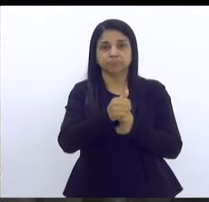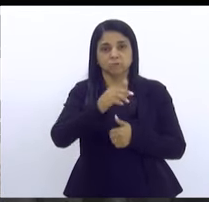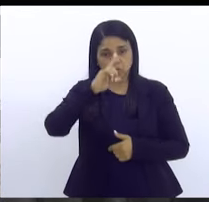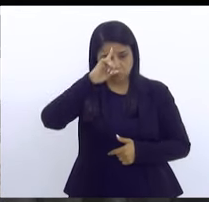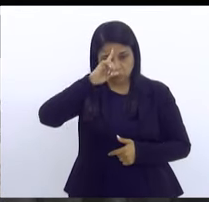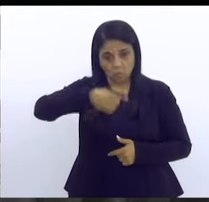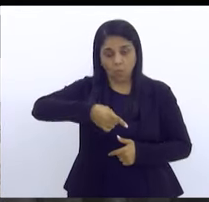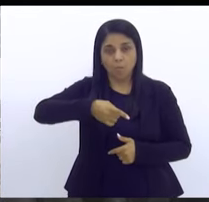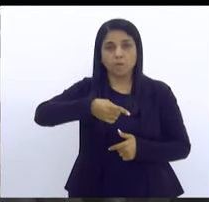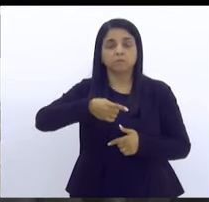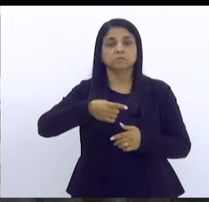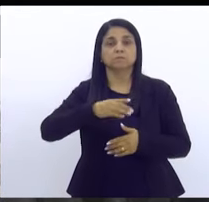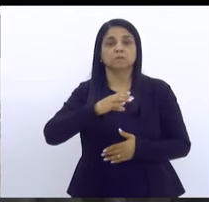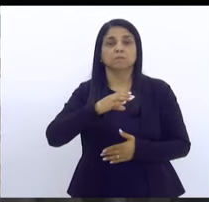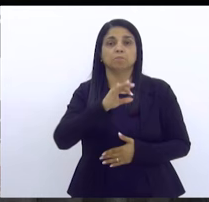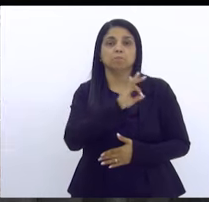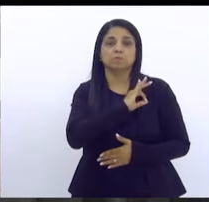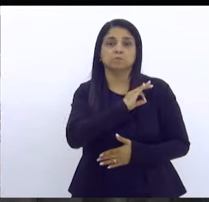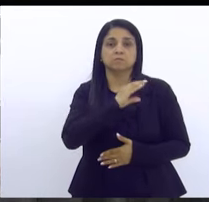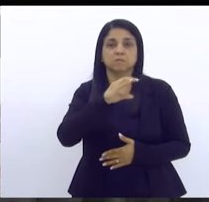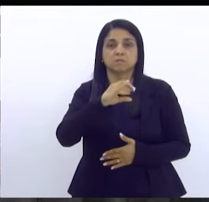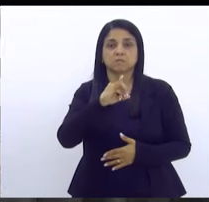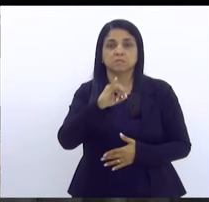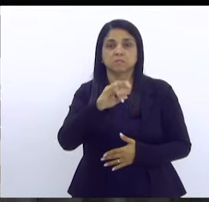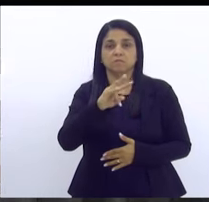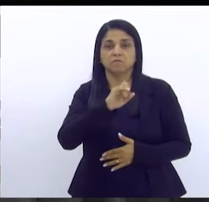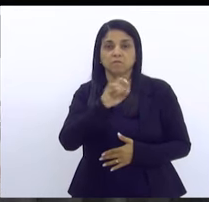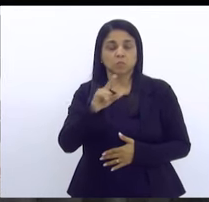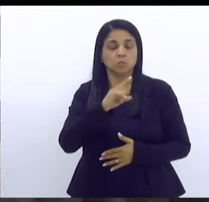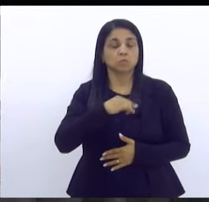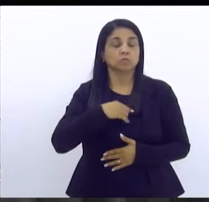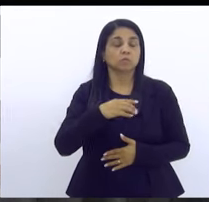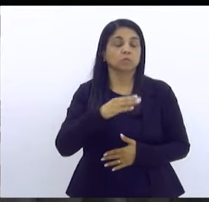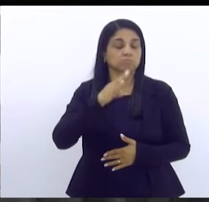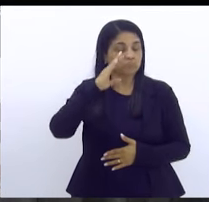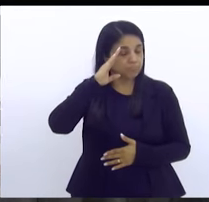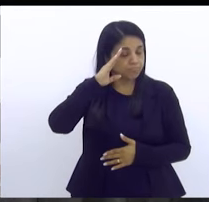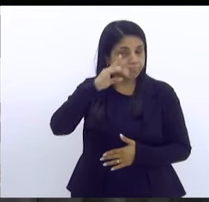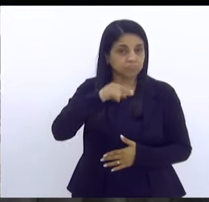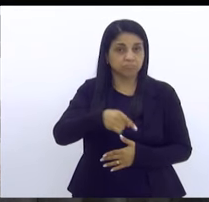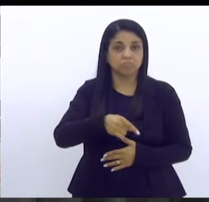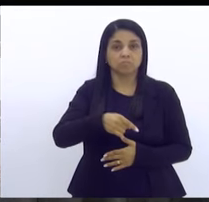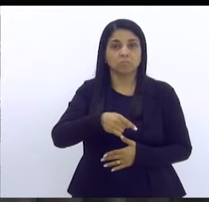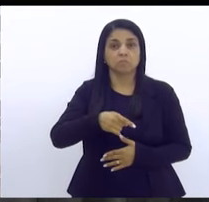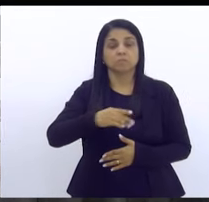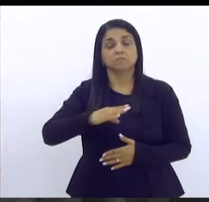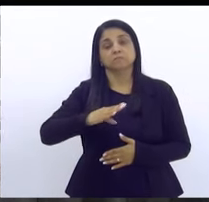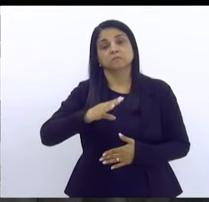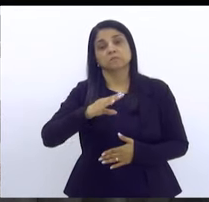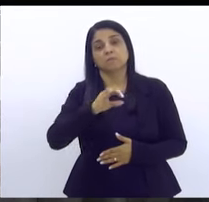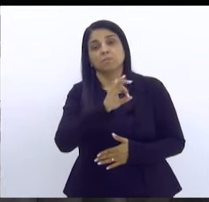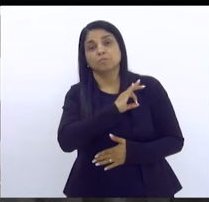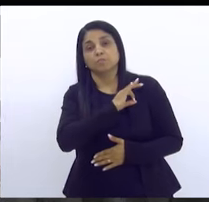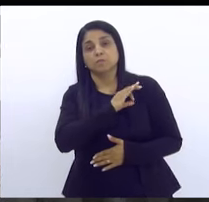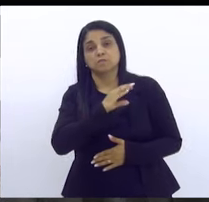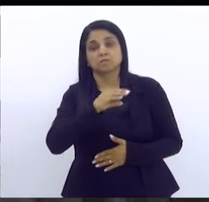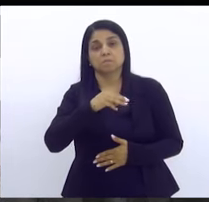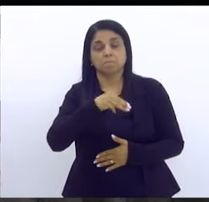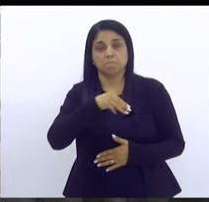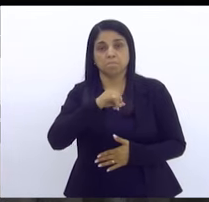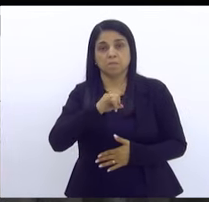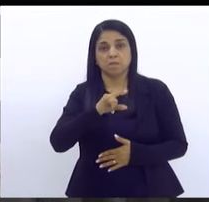da Polícia Militar? Nós já verificamos isso. O sinal é que essa casa e o governo do